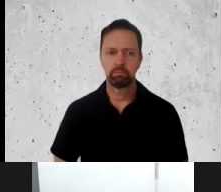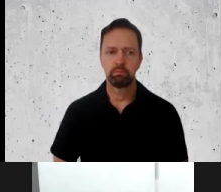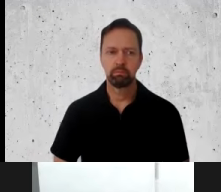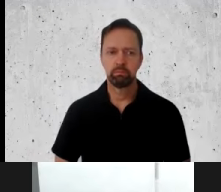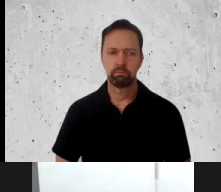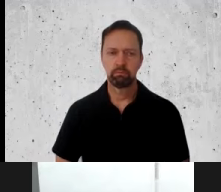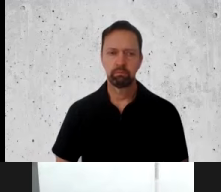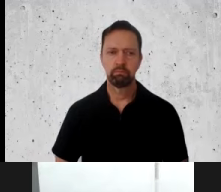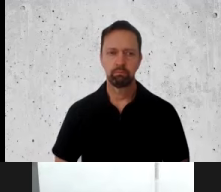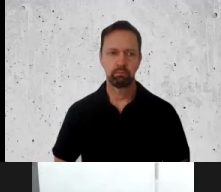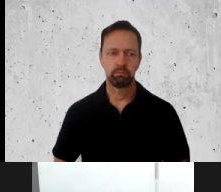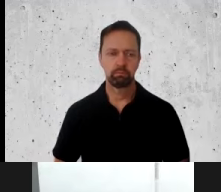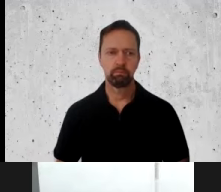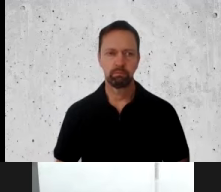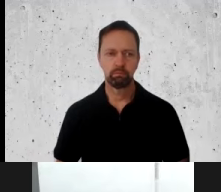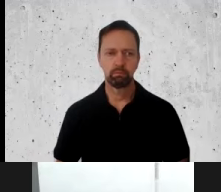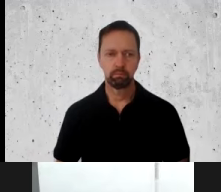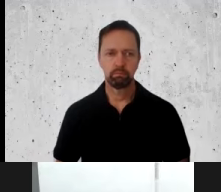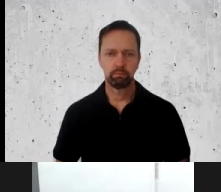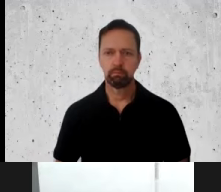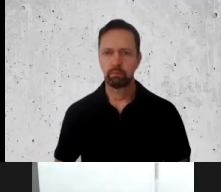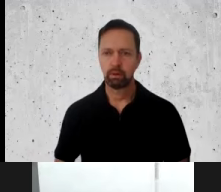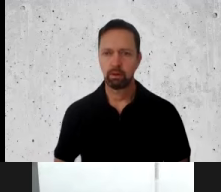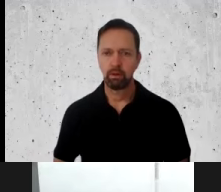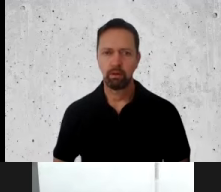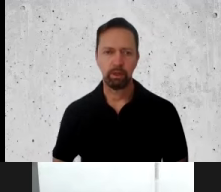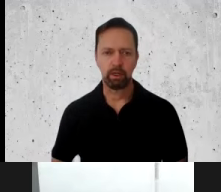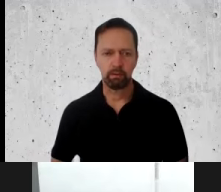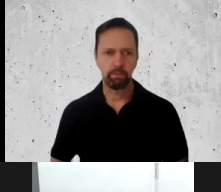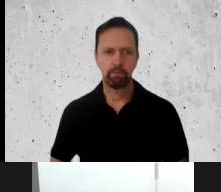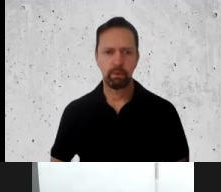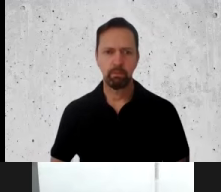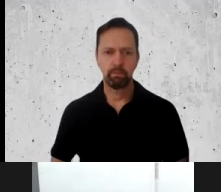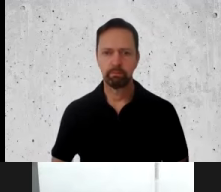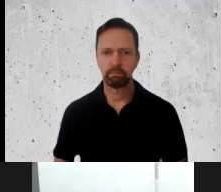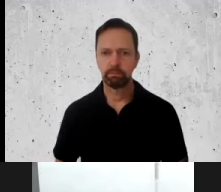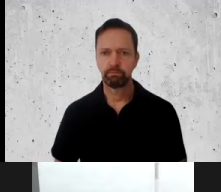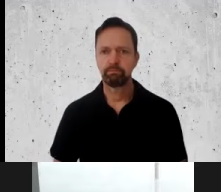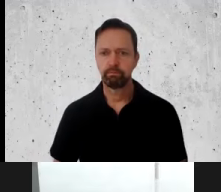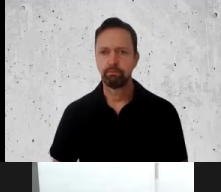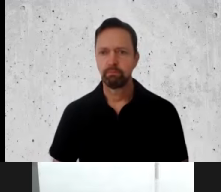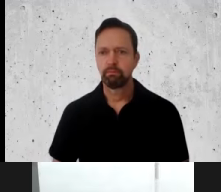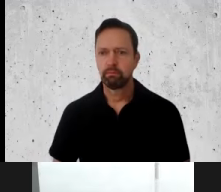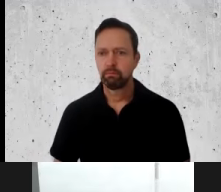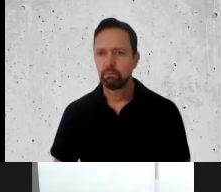assim, já vai ter o tempo mesmo. Só isso. Obrigado. Eu acho que é bem interessante